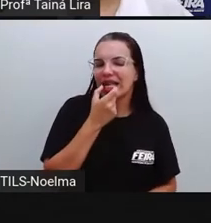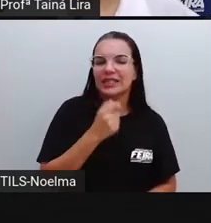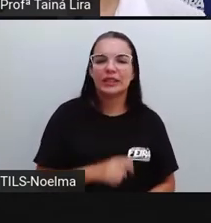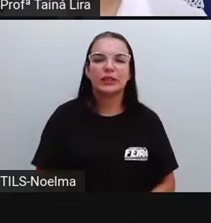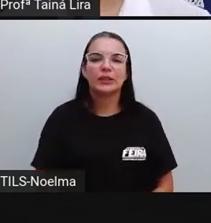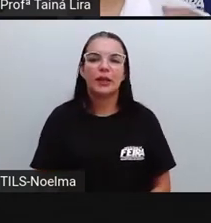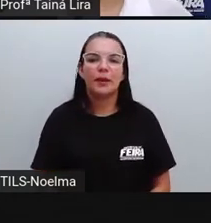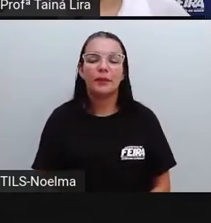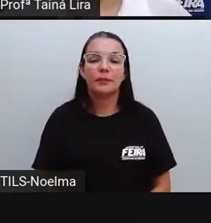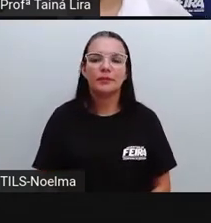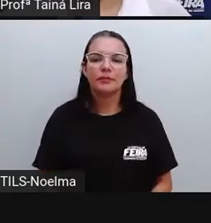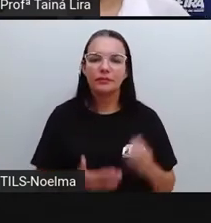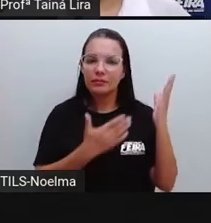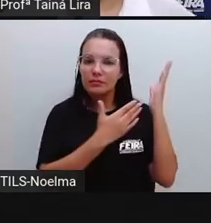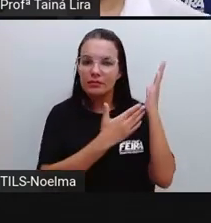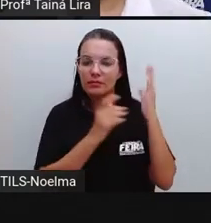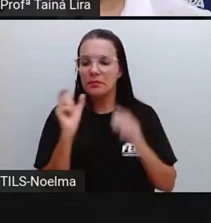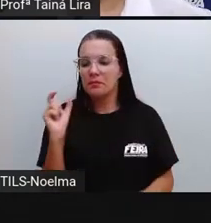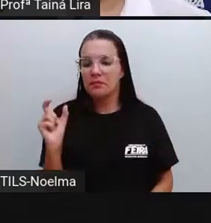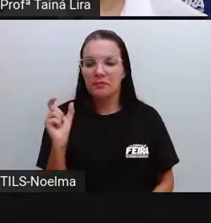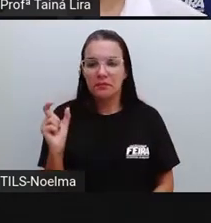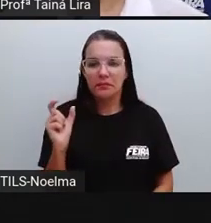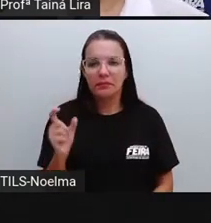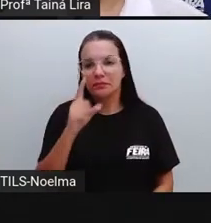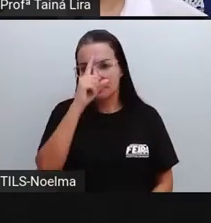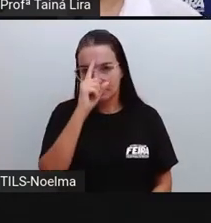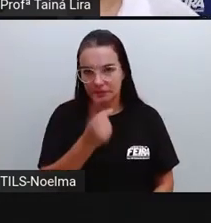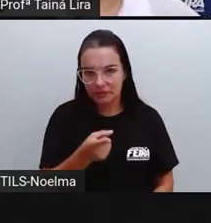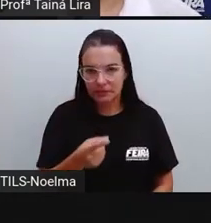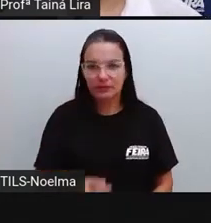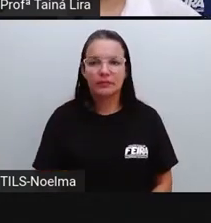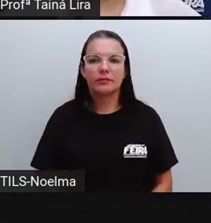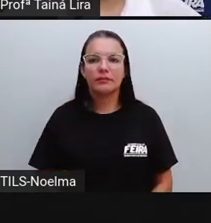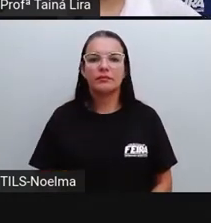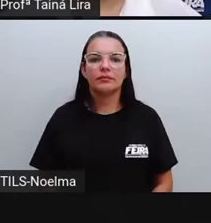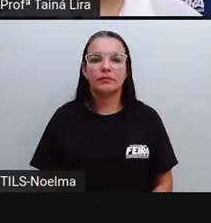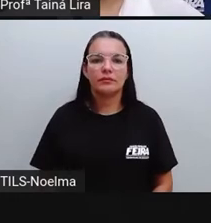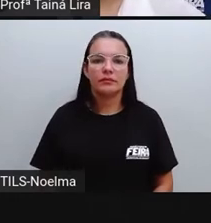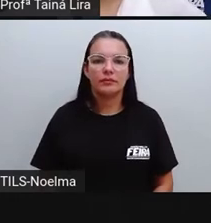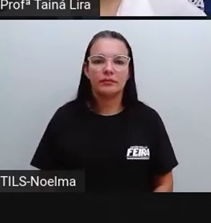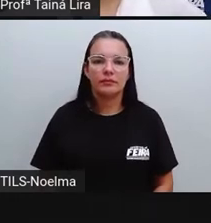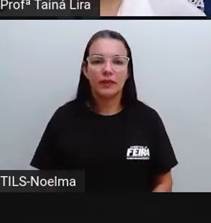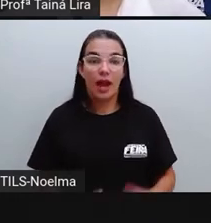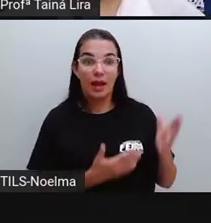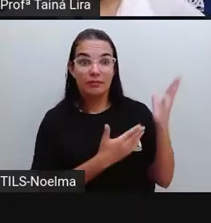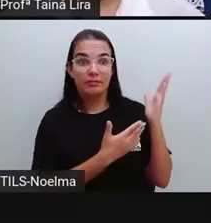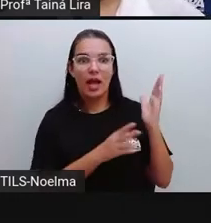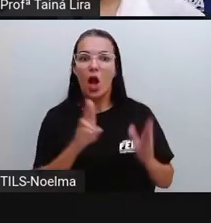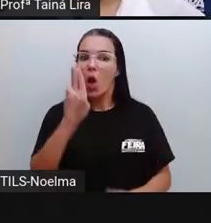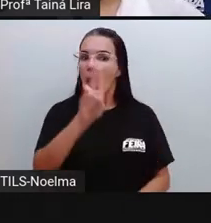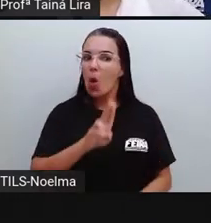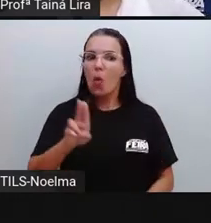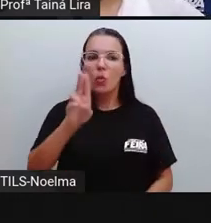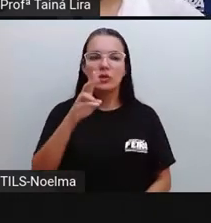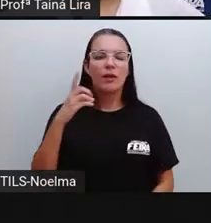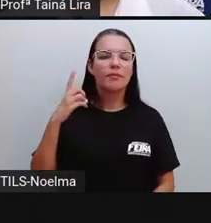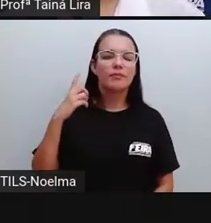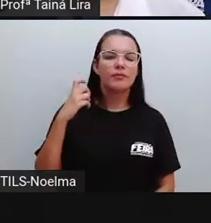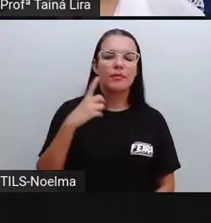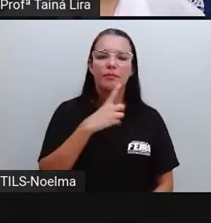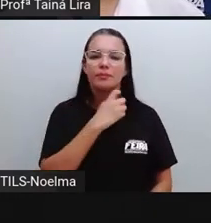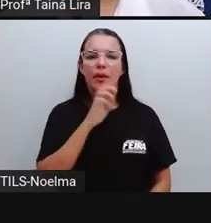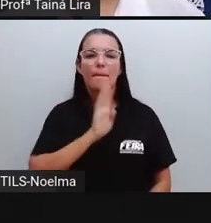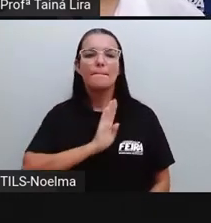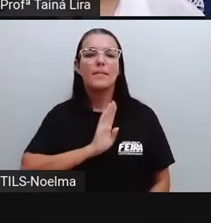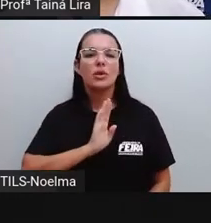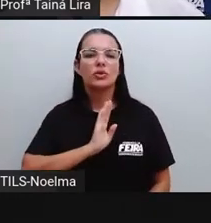lá a palavrinha que indica ordem ou pedido, né? Encha. O boticário, use o boticário